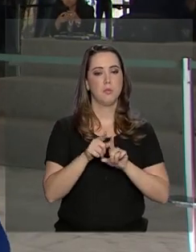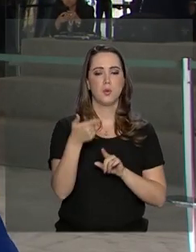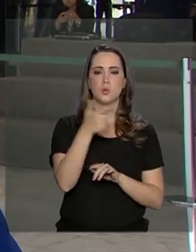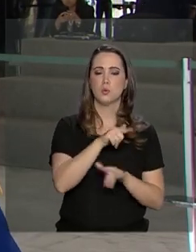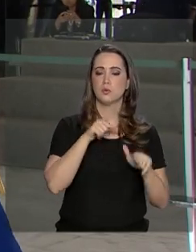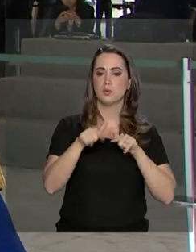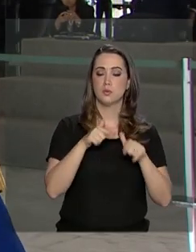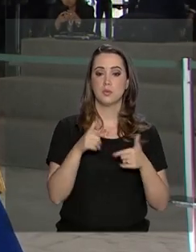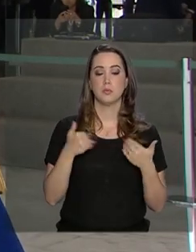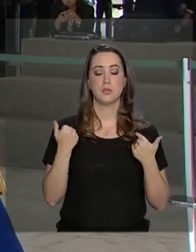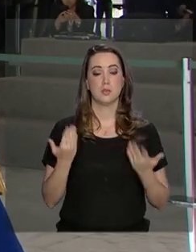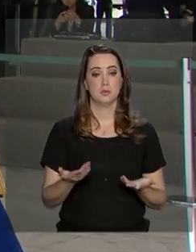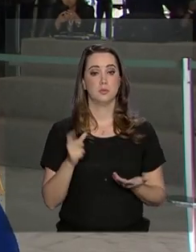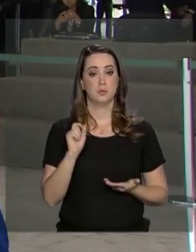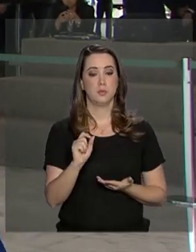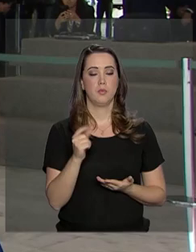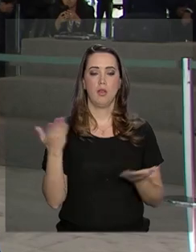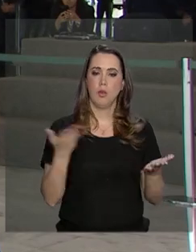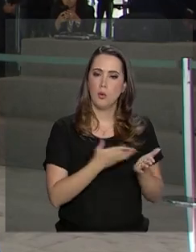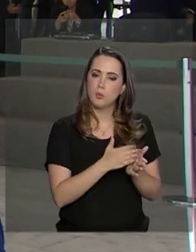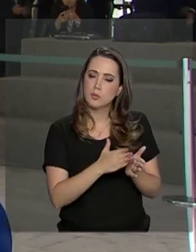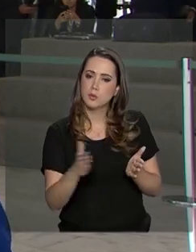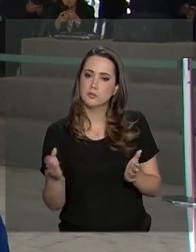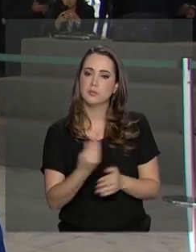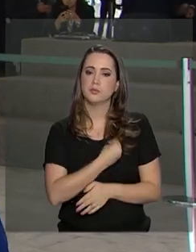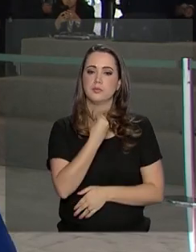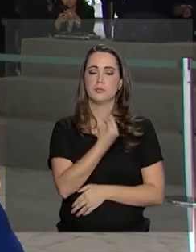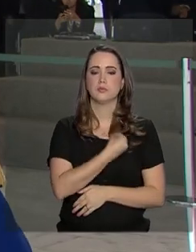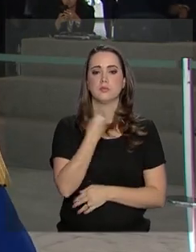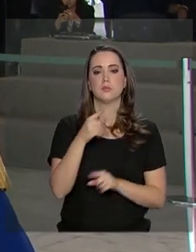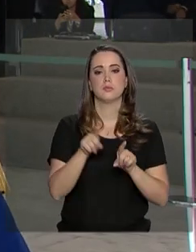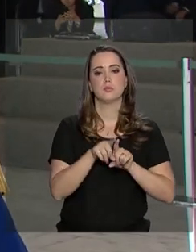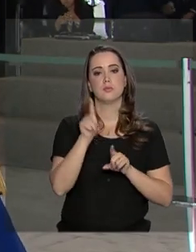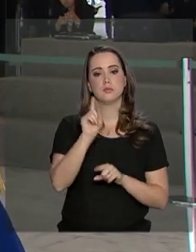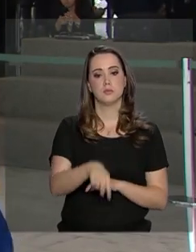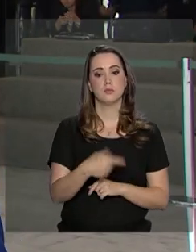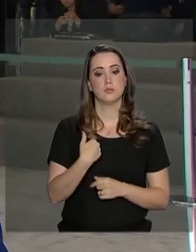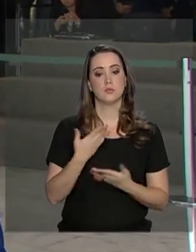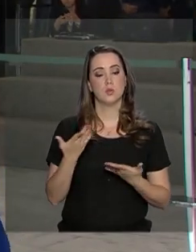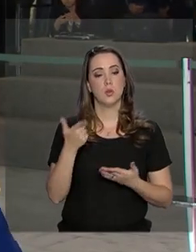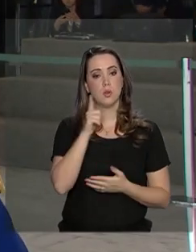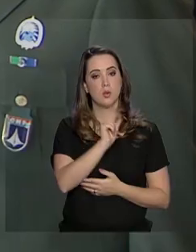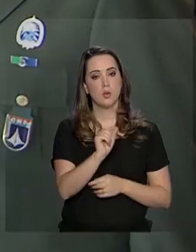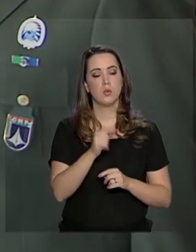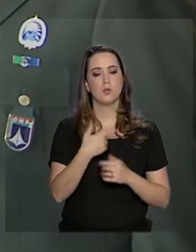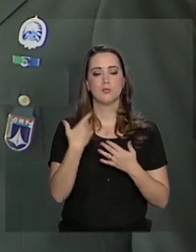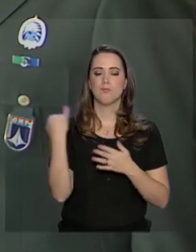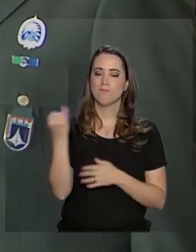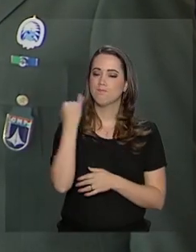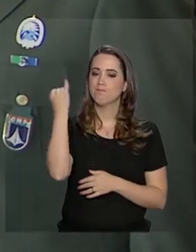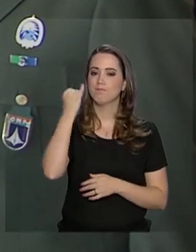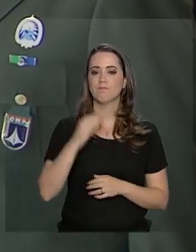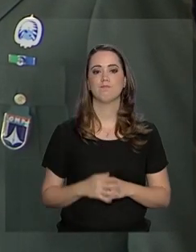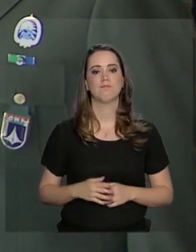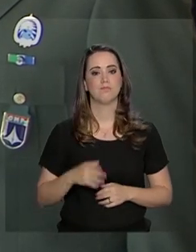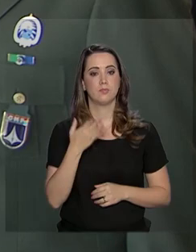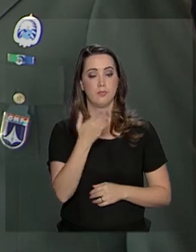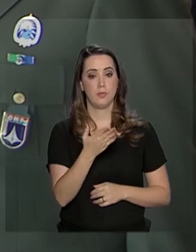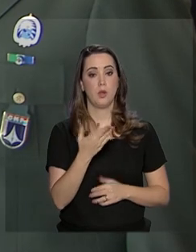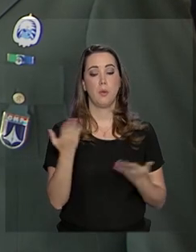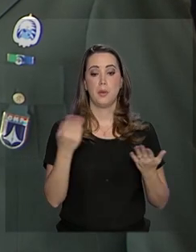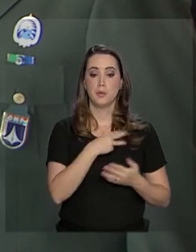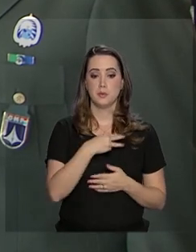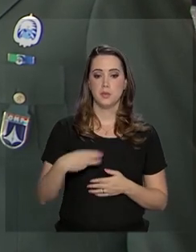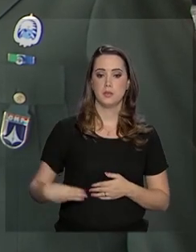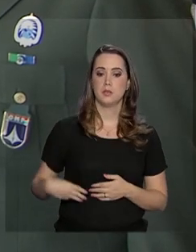atividades que pelo momento vivido atualmente ganha um brilho para o ministro-chefe do gabinete de